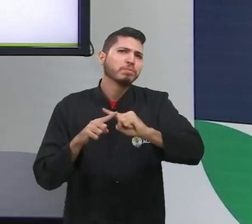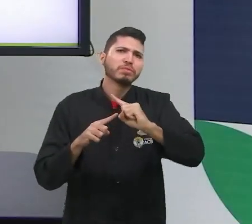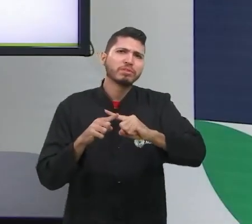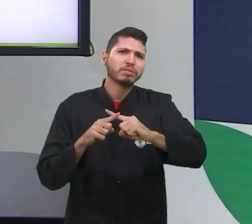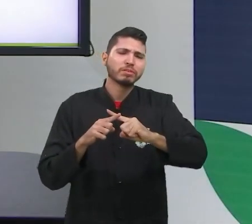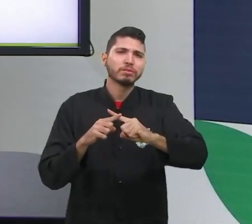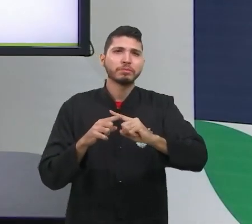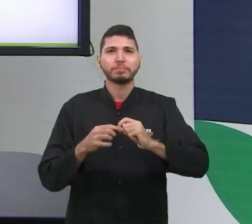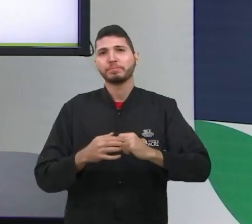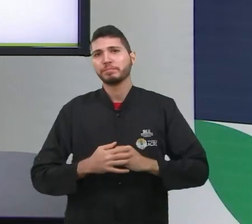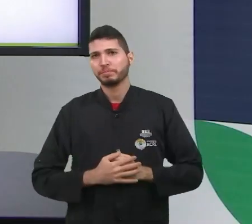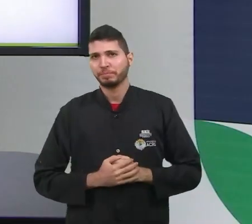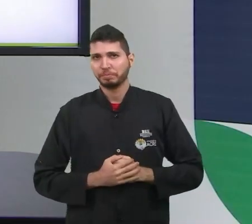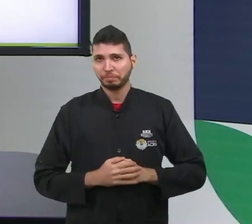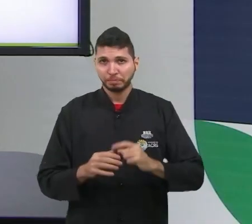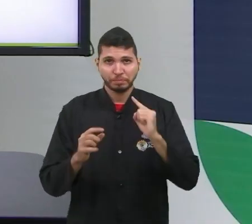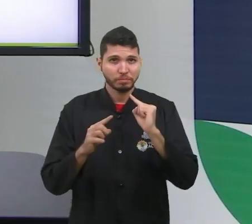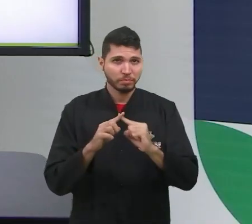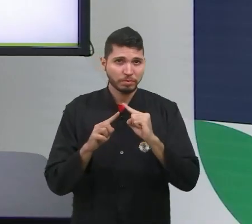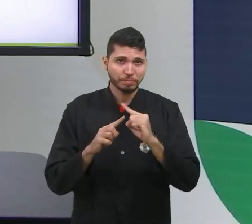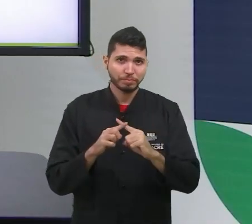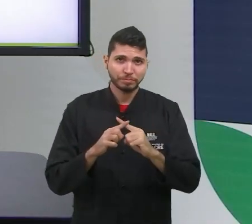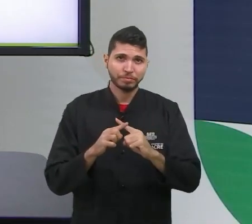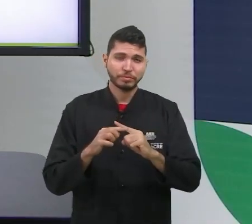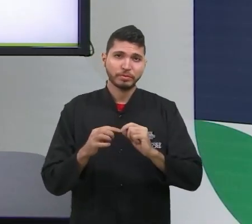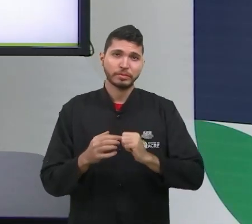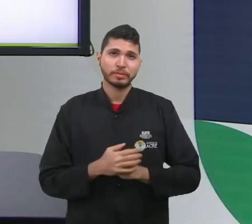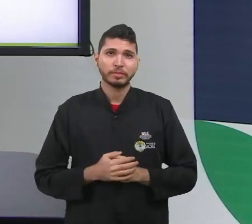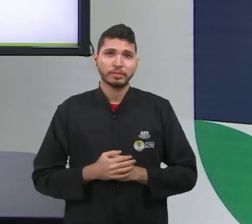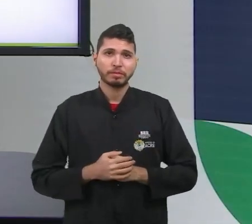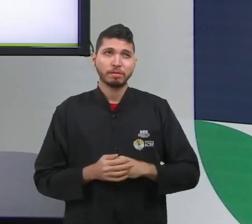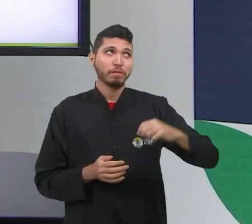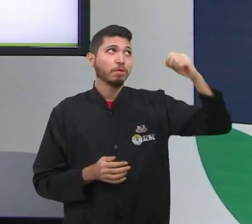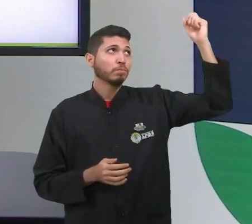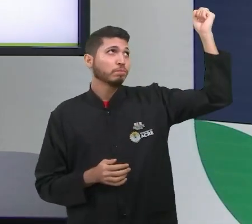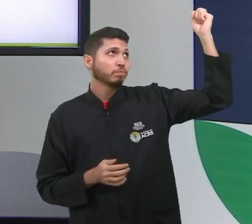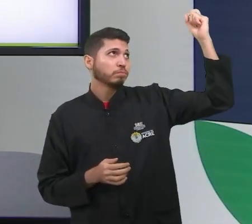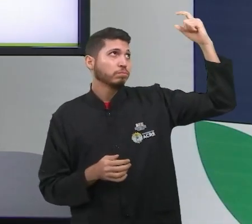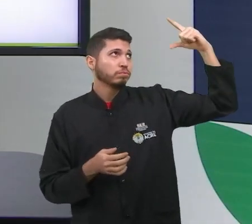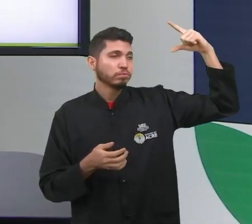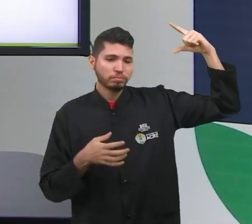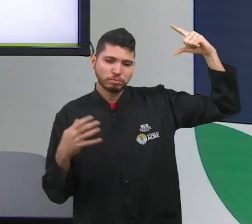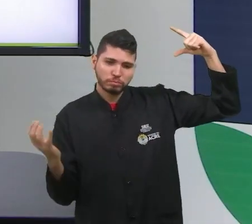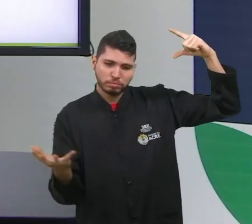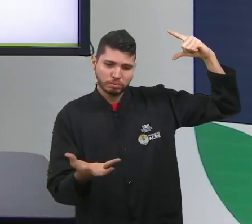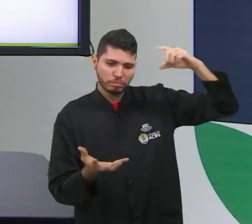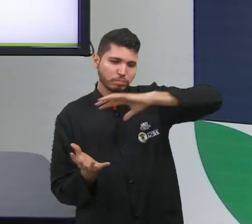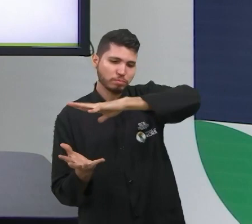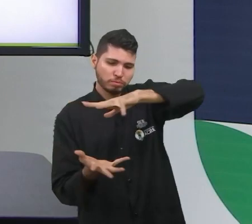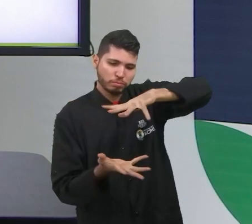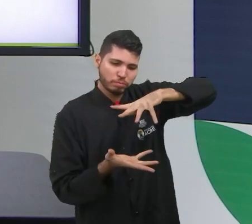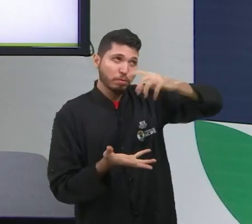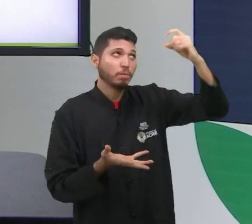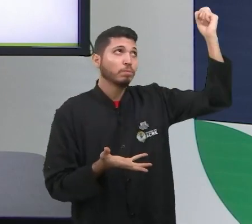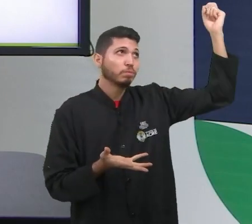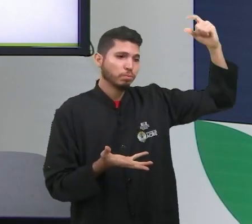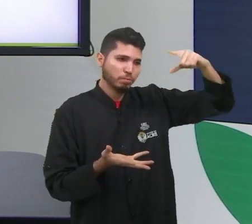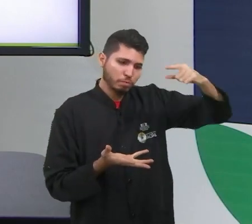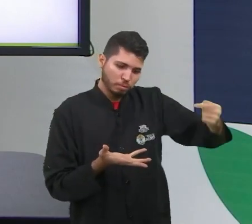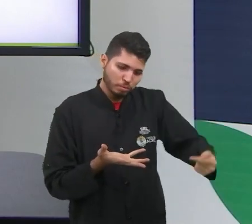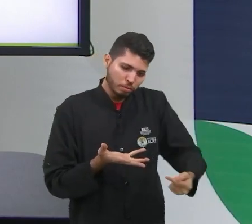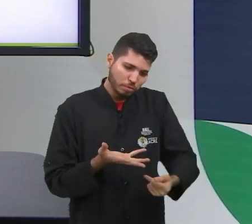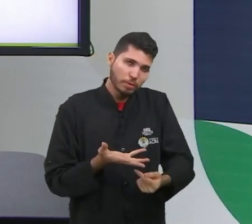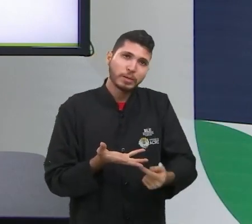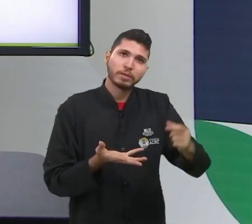tem a menor ocorrência aí da quantidade de radiação, que é a luz solar, tá, pessoal? Então, ficou claro